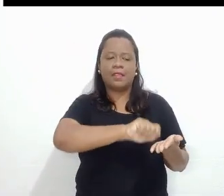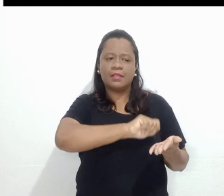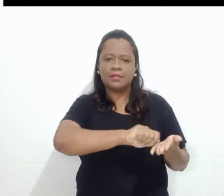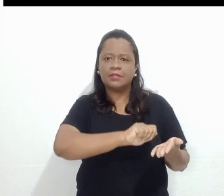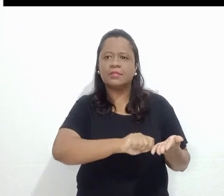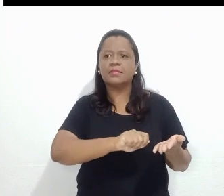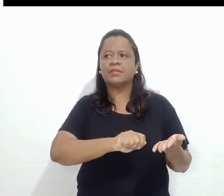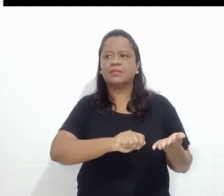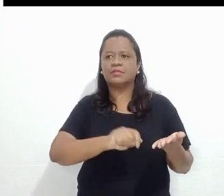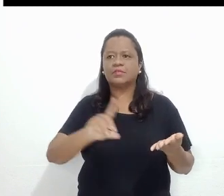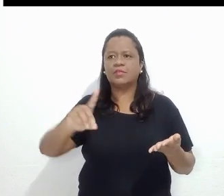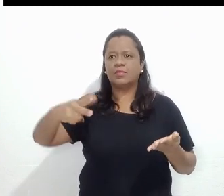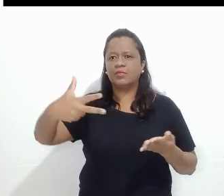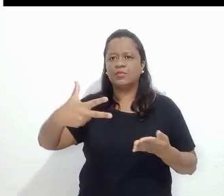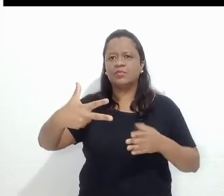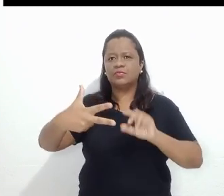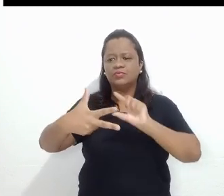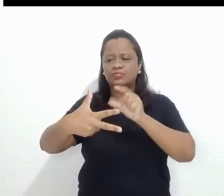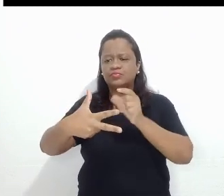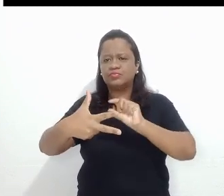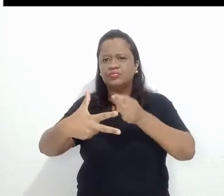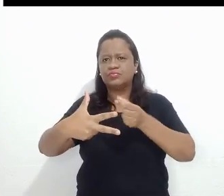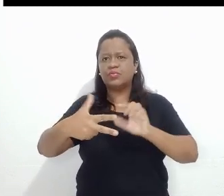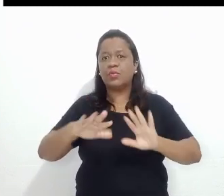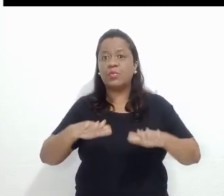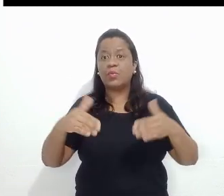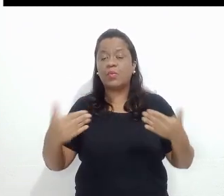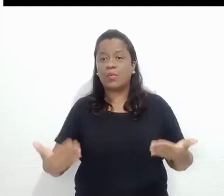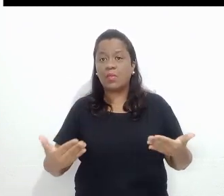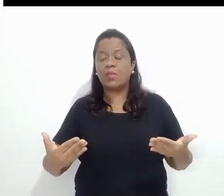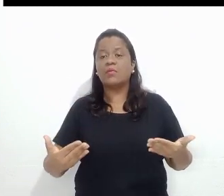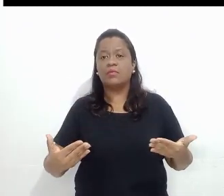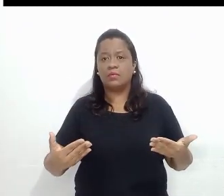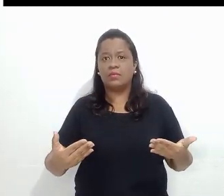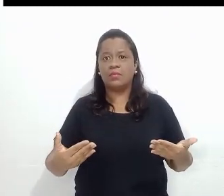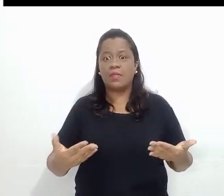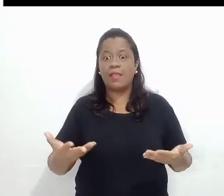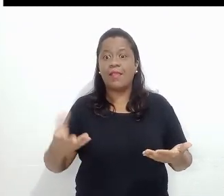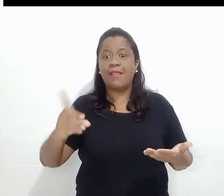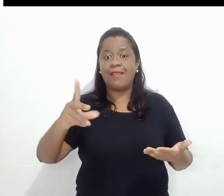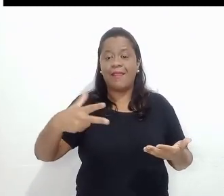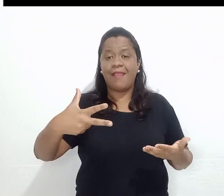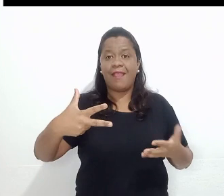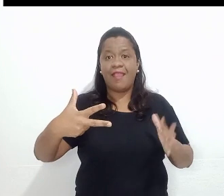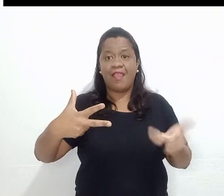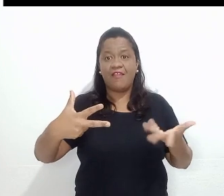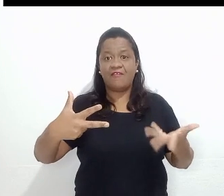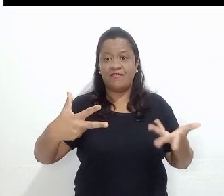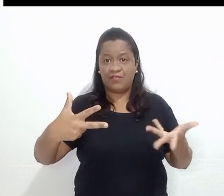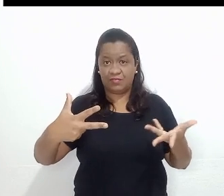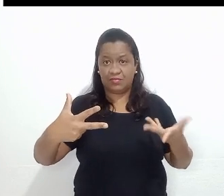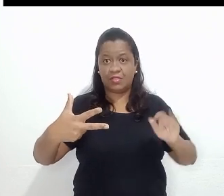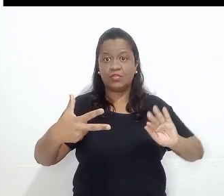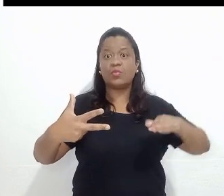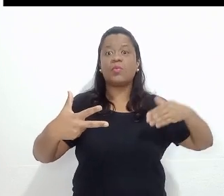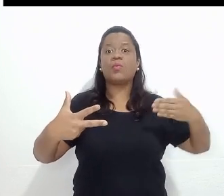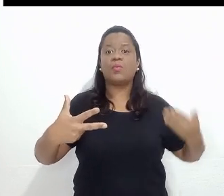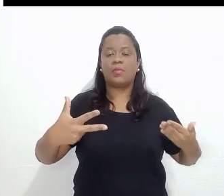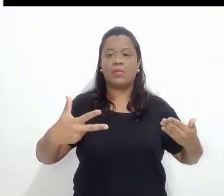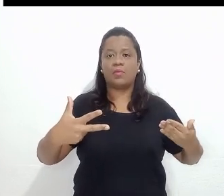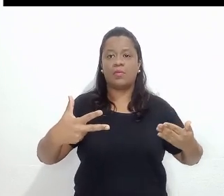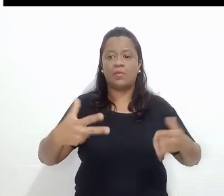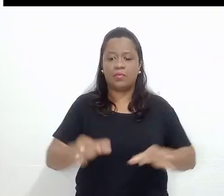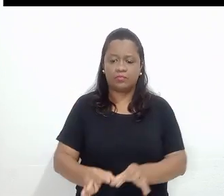era a abertura naquele momento, a velocidade que foi gravado tudo, a altura do tripé. Olha